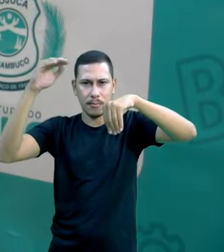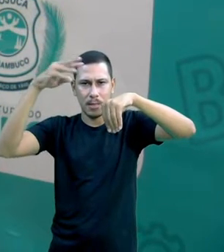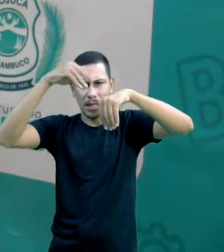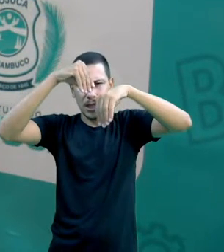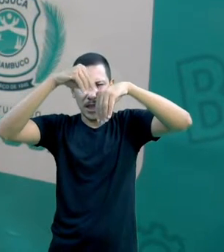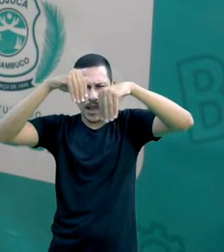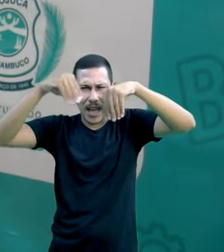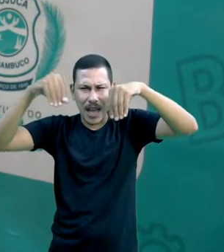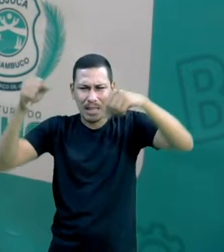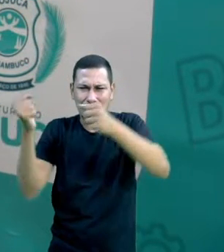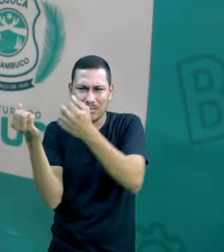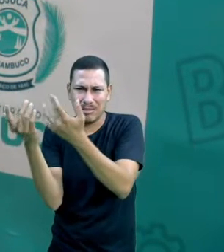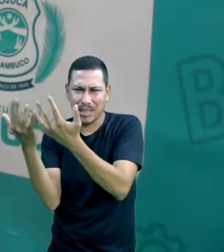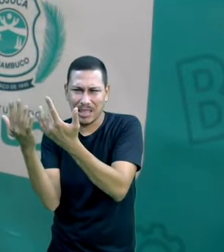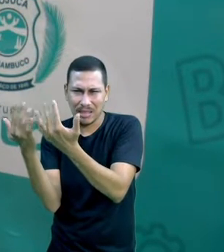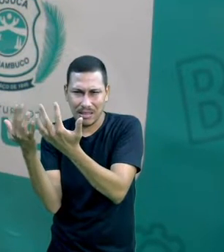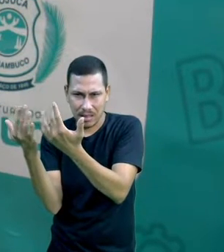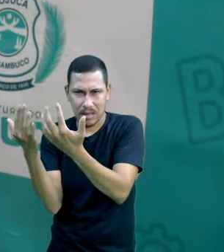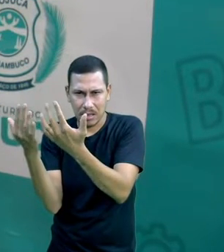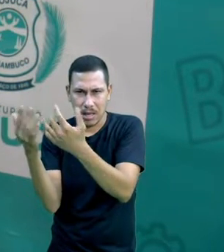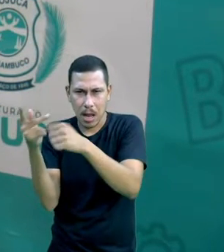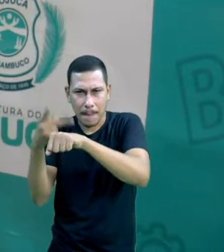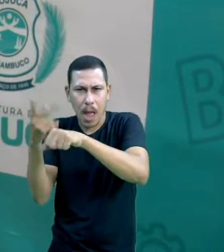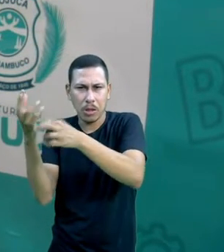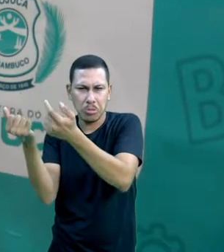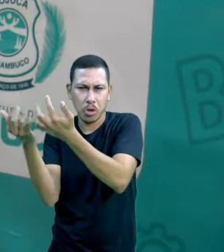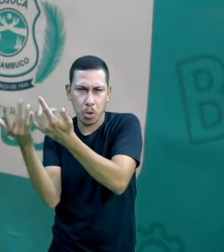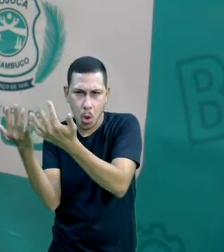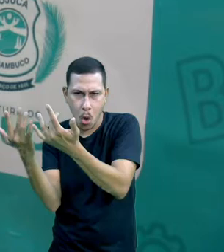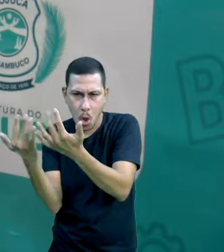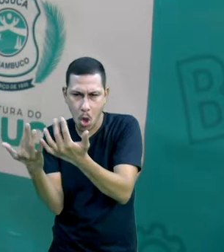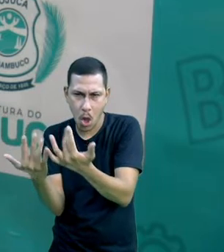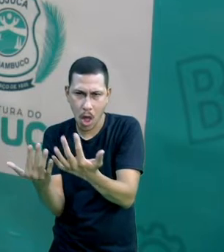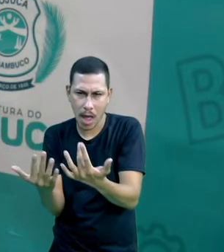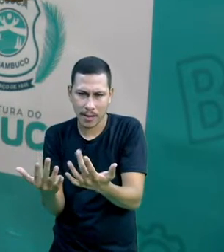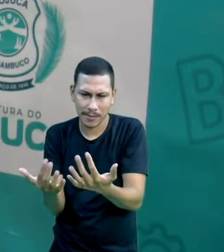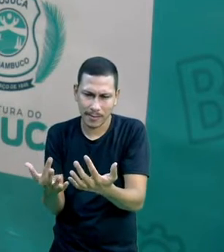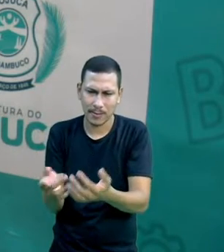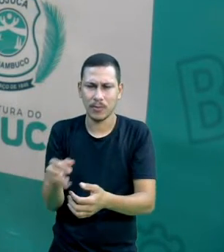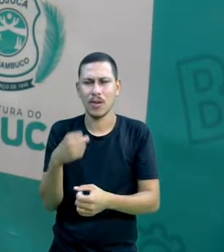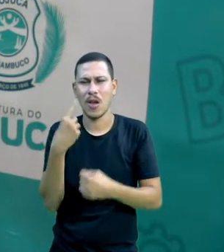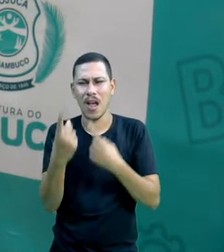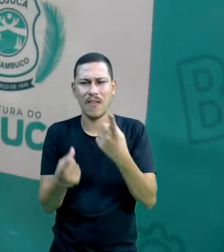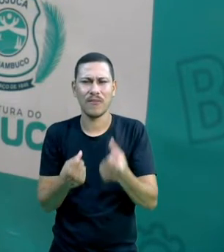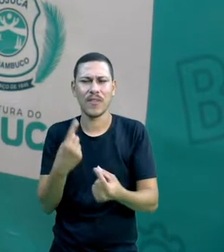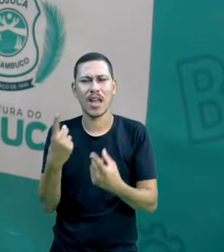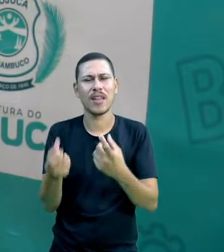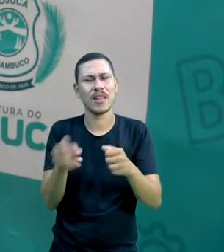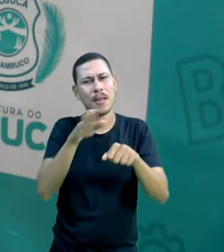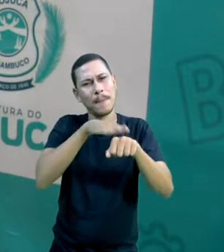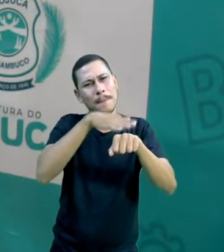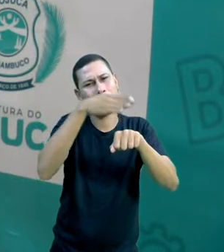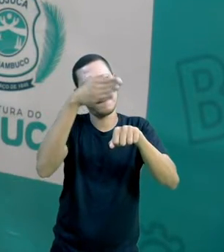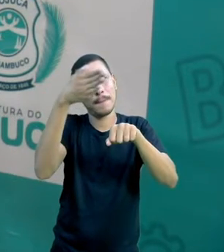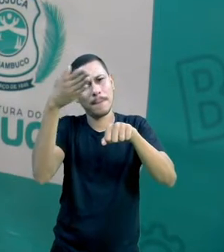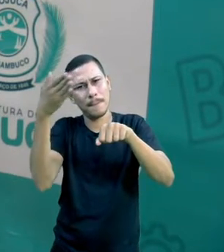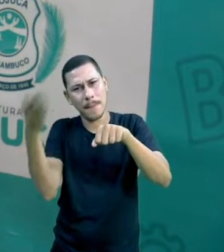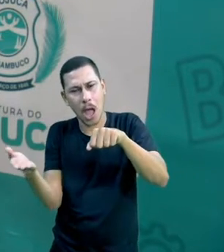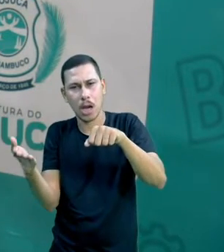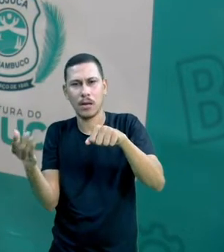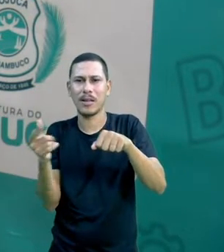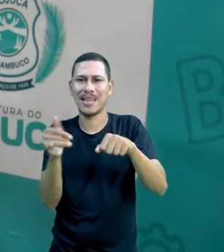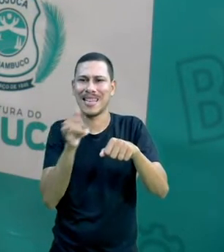derretidos em altas temperaturas e às vezes ela vem pro lado de fora através da erupção do